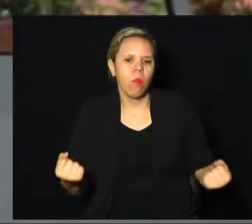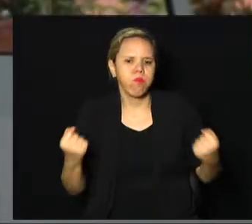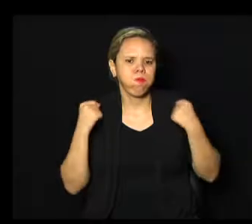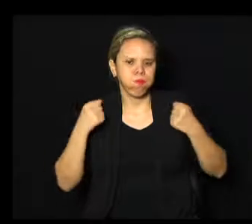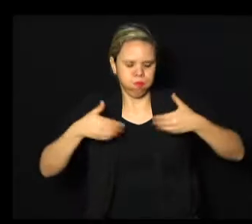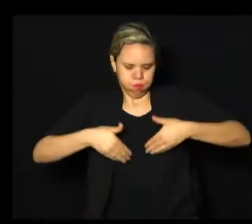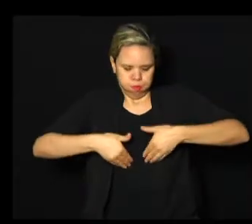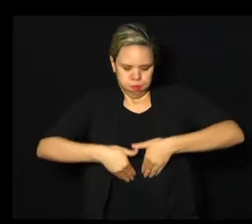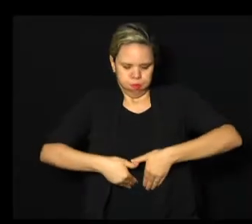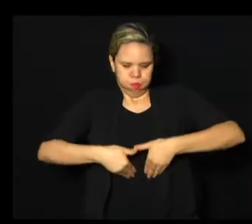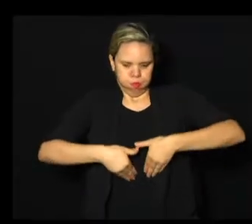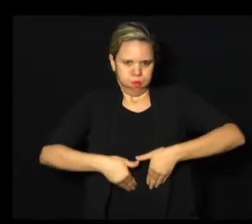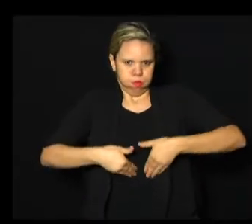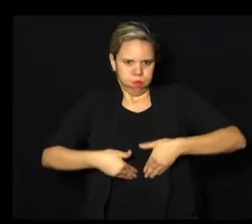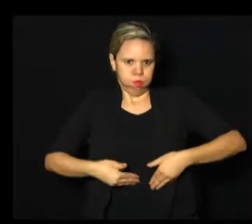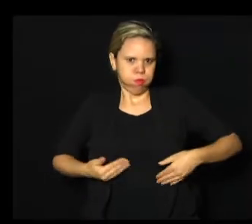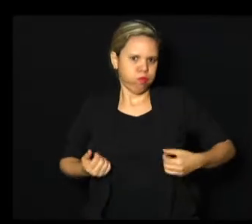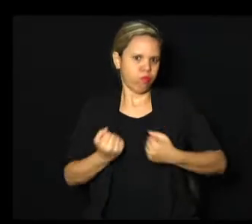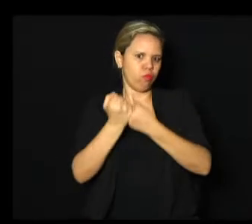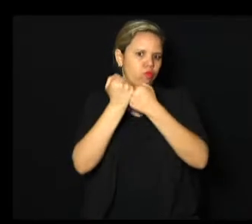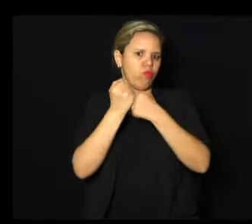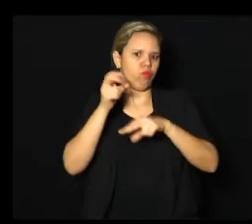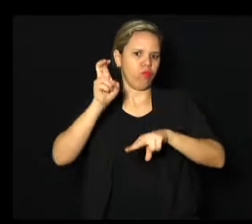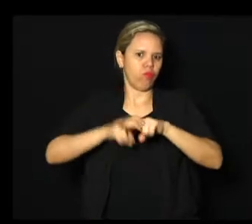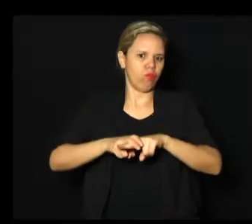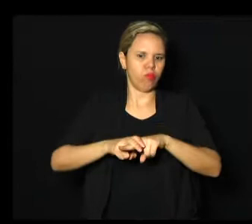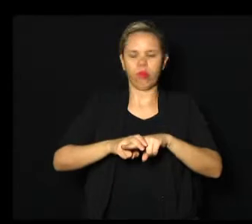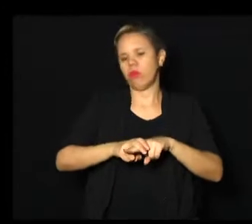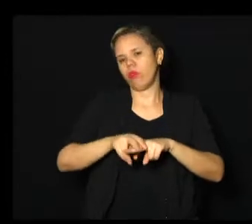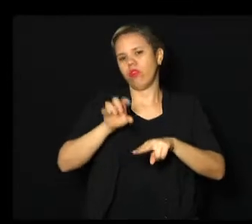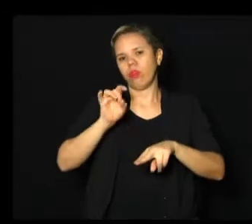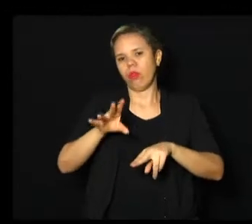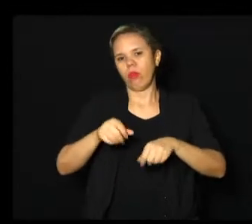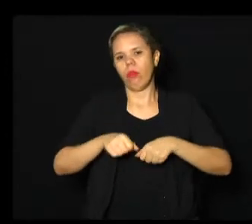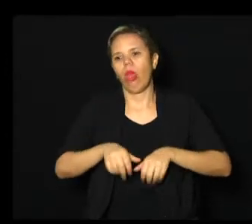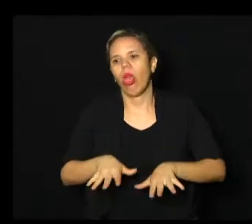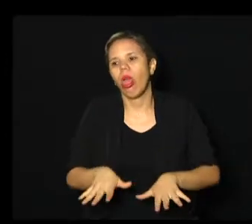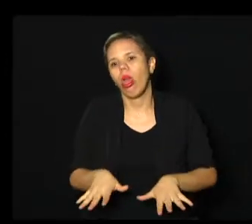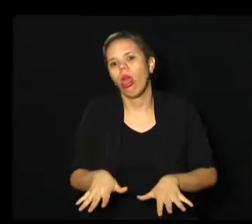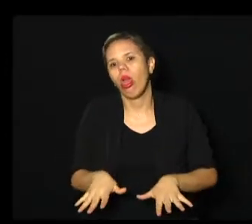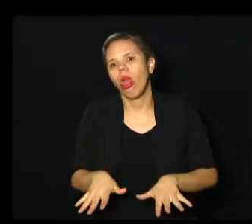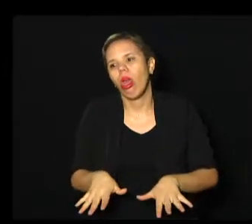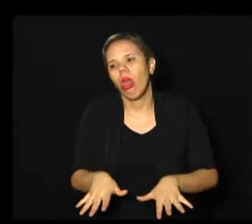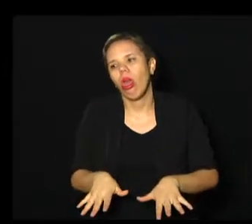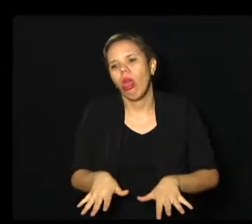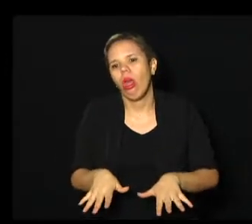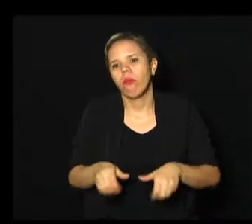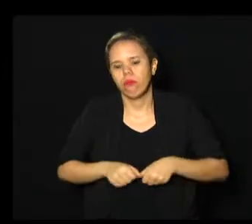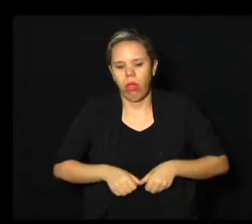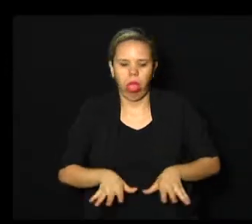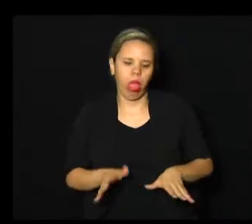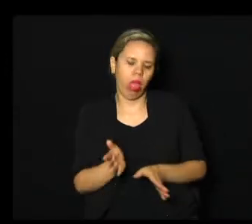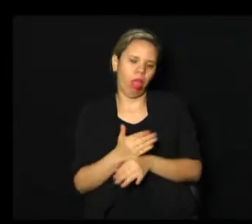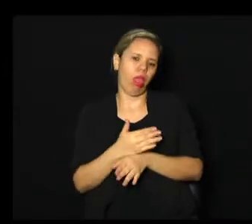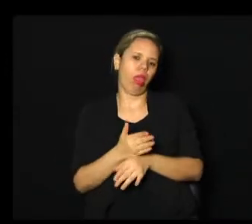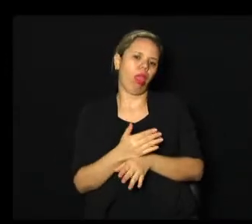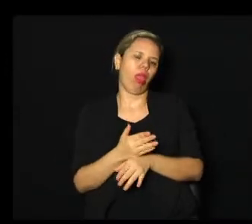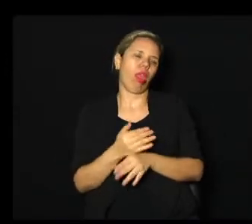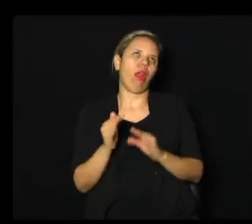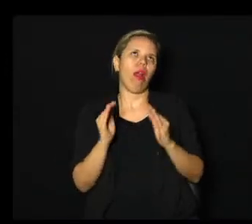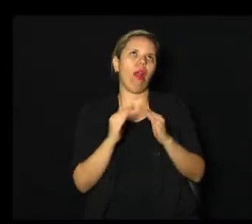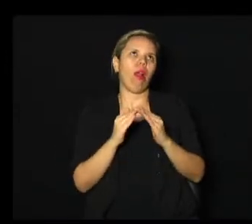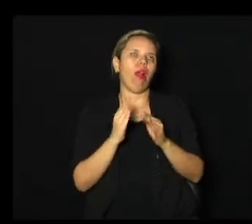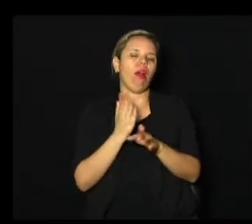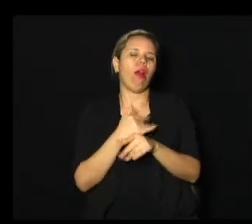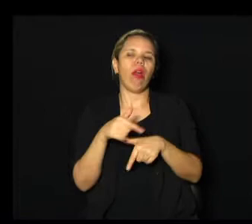te sustentando, por exemplo, numa posição sentada e não simplesmente soltar o corpo Tem numa gente que cadeira. senta bem relaxada. Ah, eu tô em casa